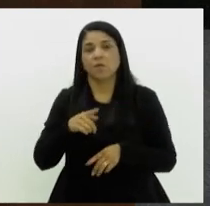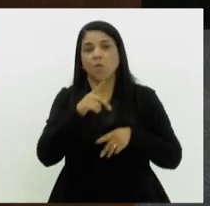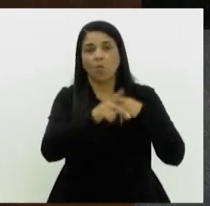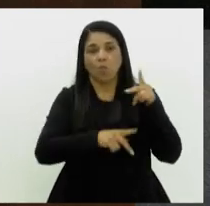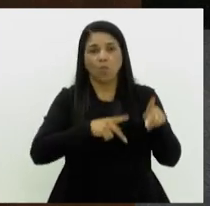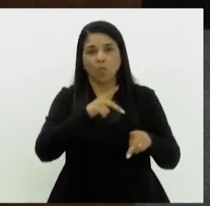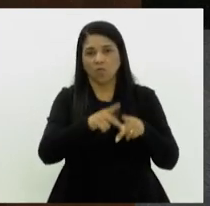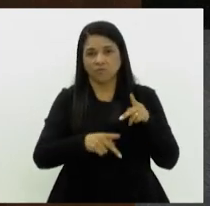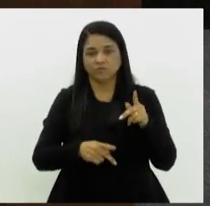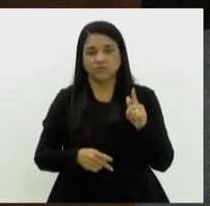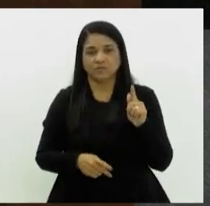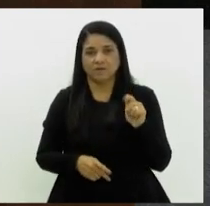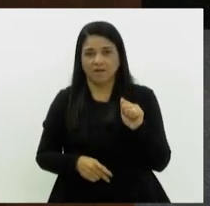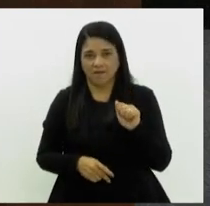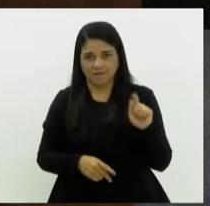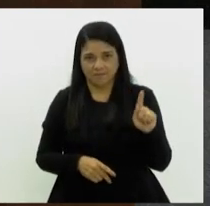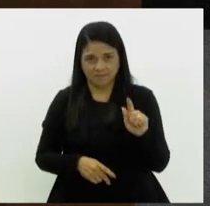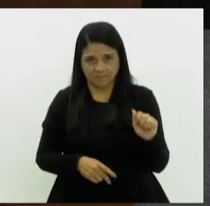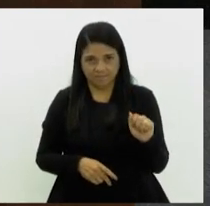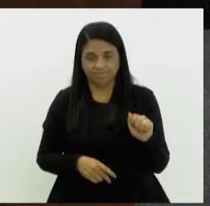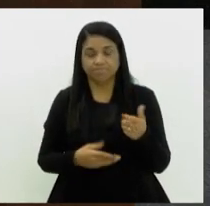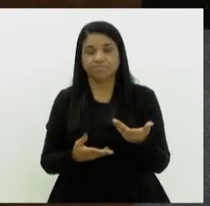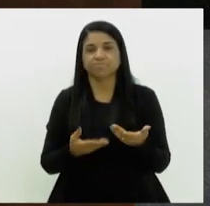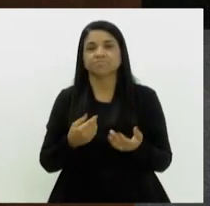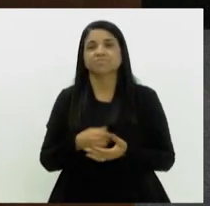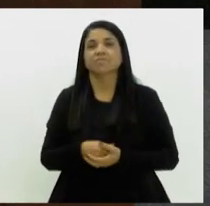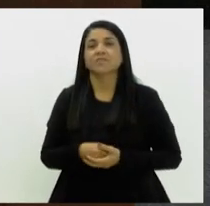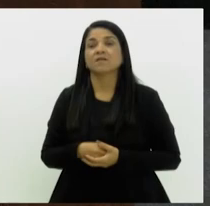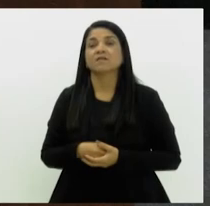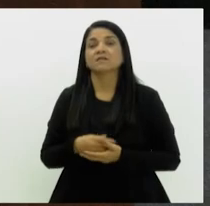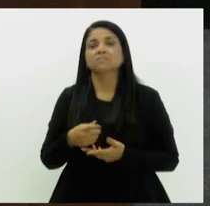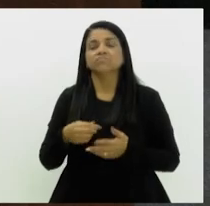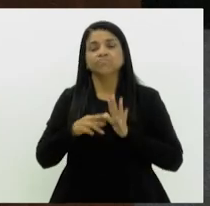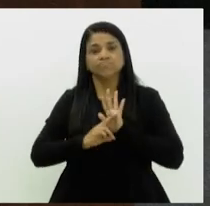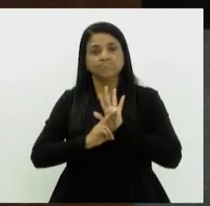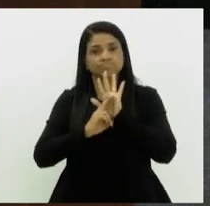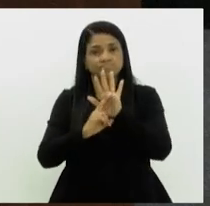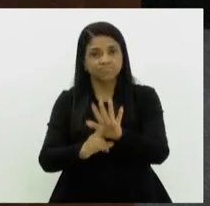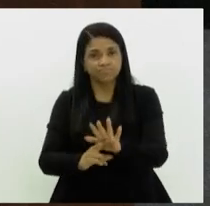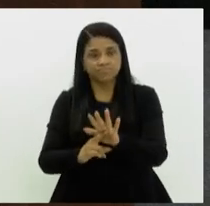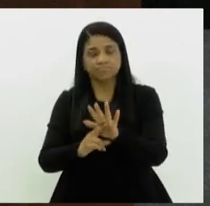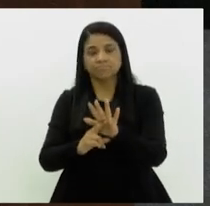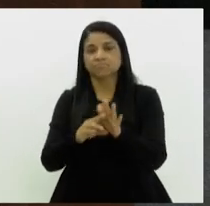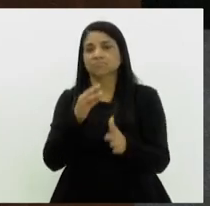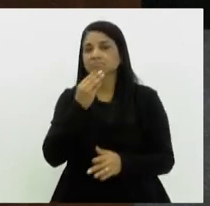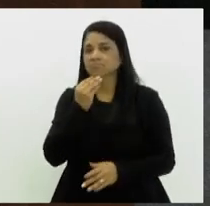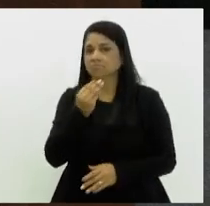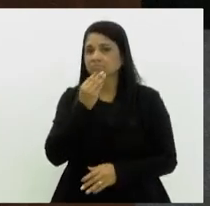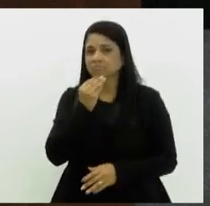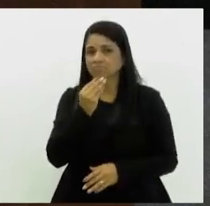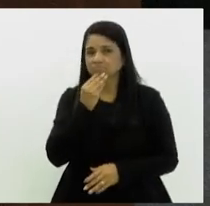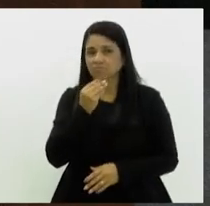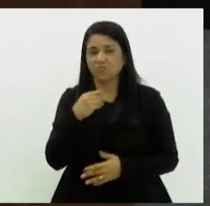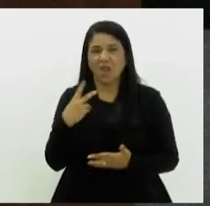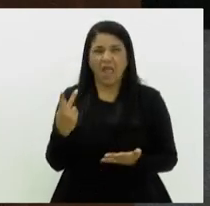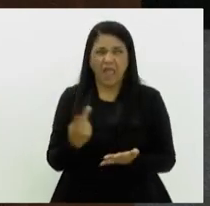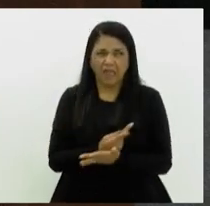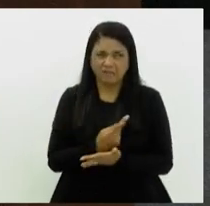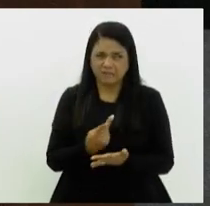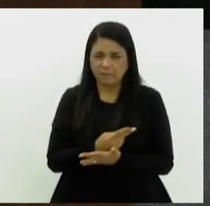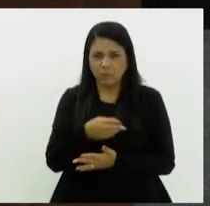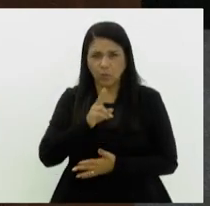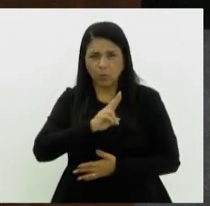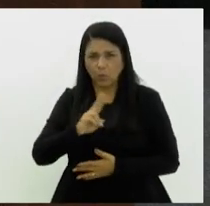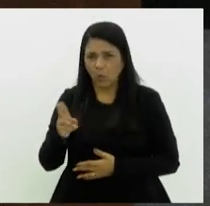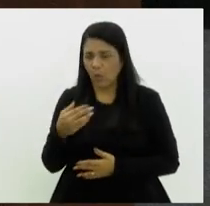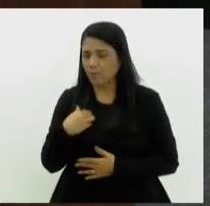onde Israel, nesse momento, através do seu representante máximo, que eu sempre erro o nome, o deputado